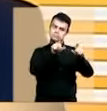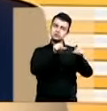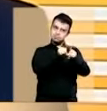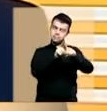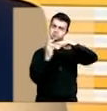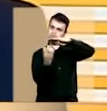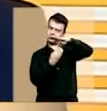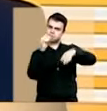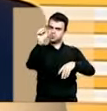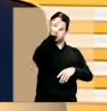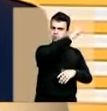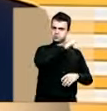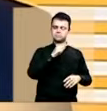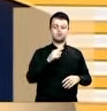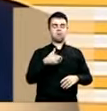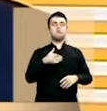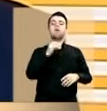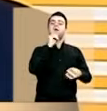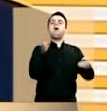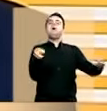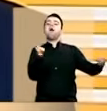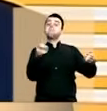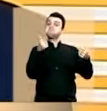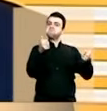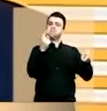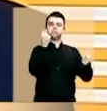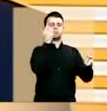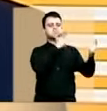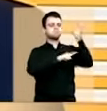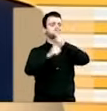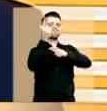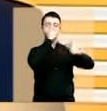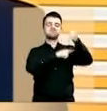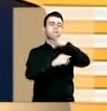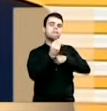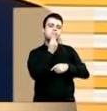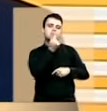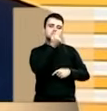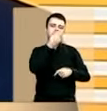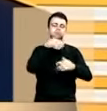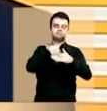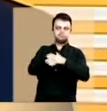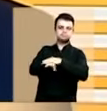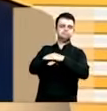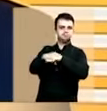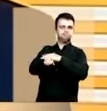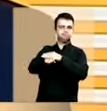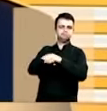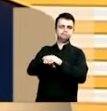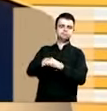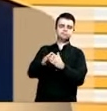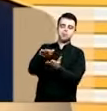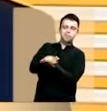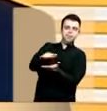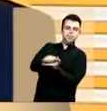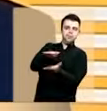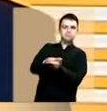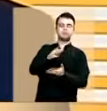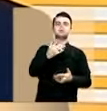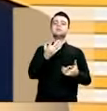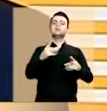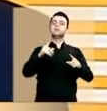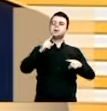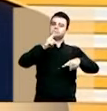consciência, na bonança ela se prepara, faz uma reserva, continua utilizando os seus recursos